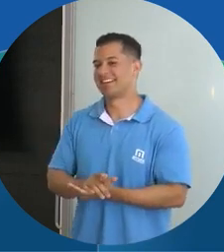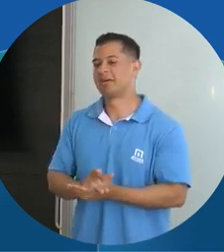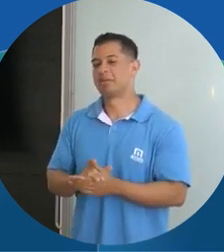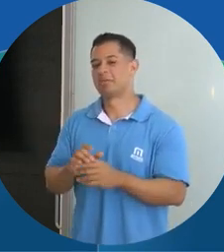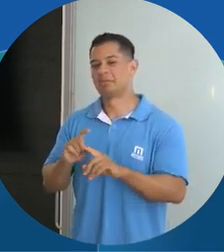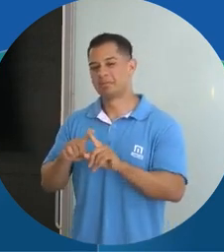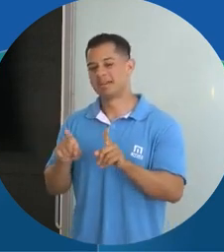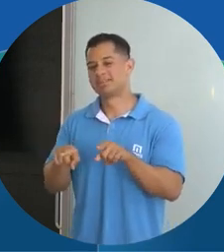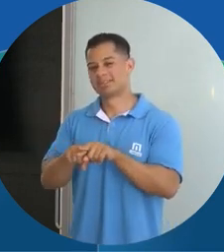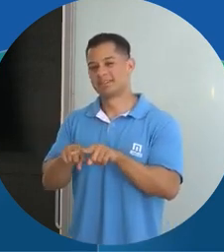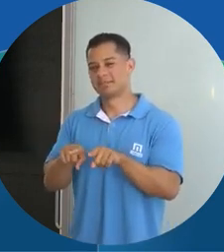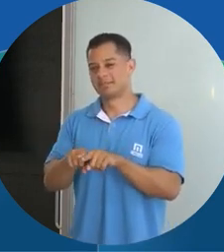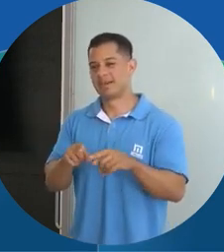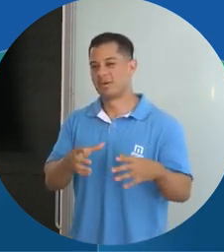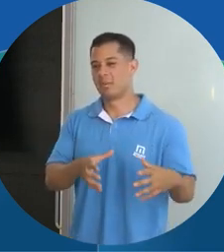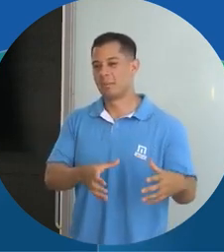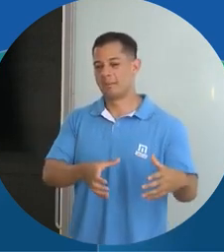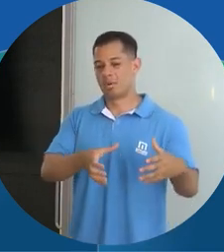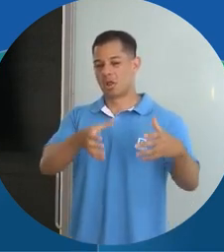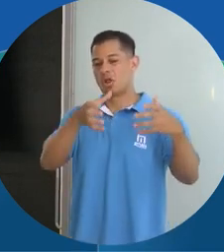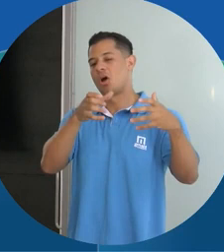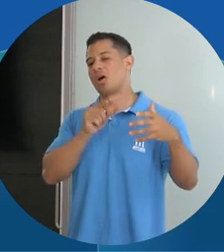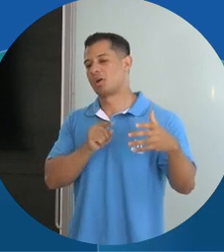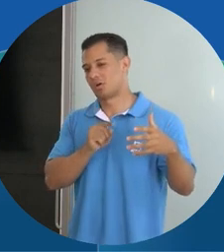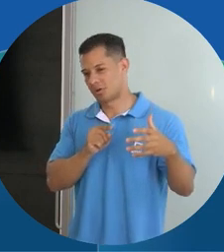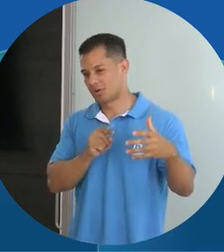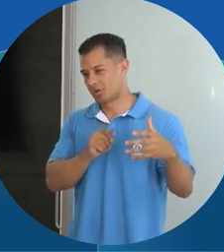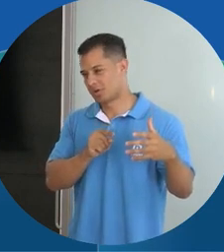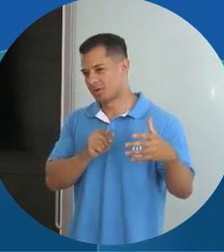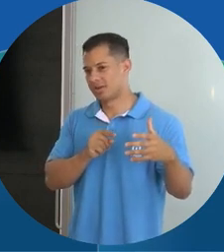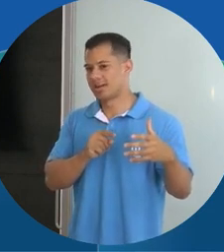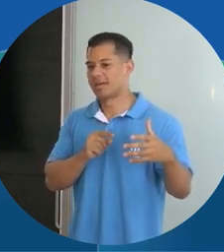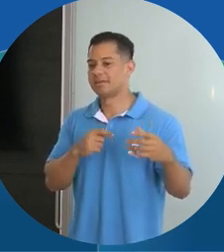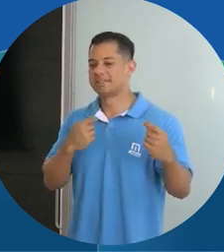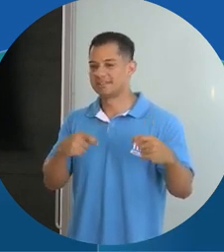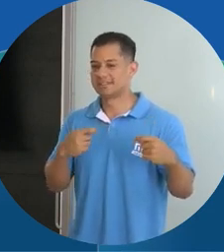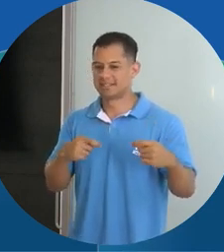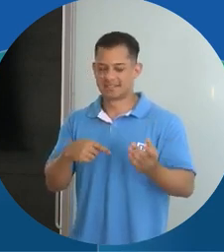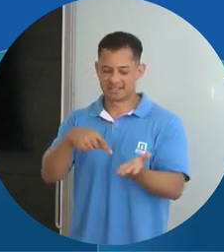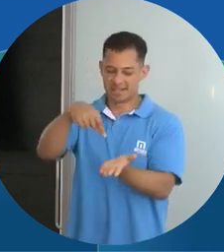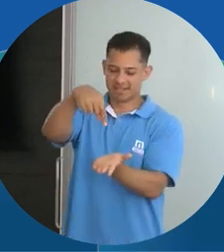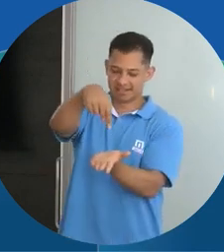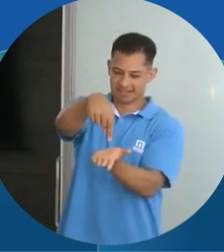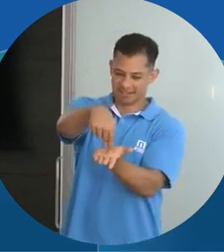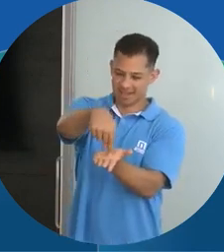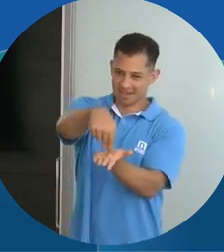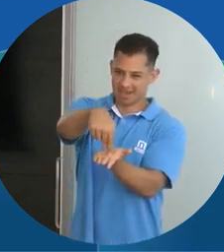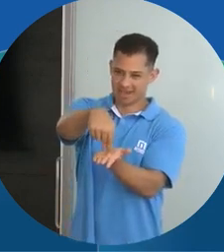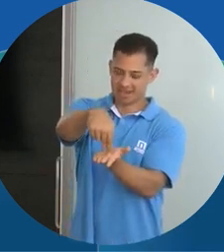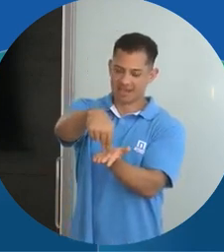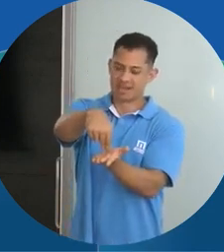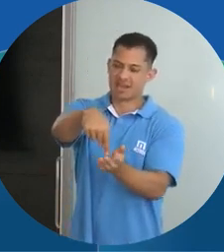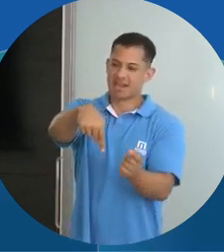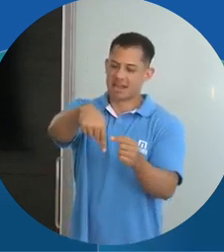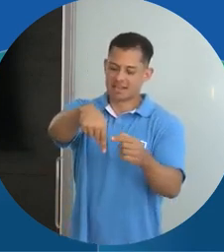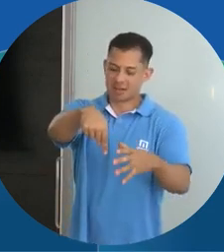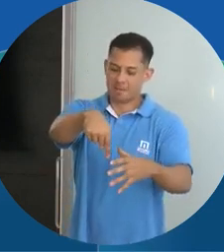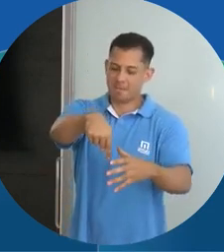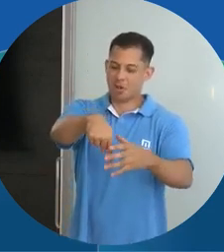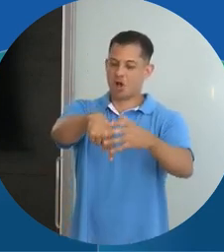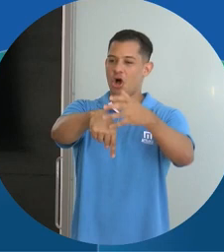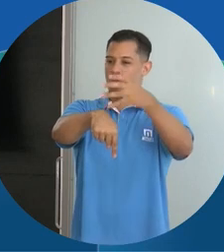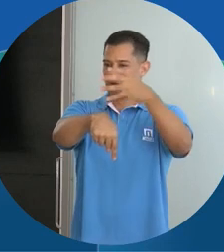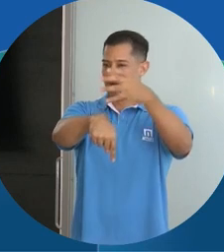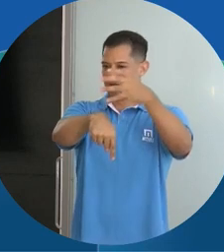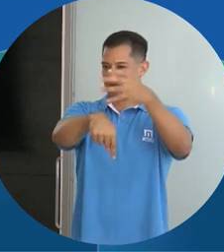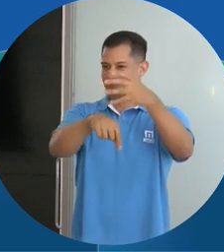bloco em si, em que a gente tem que posicionar as estacas dentro do bloco. Então, nesse caso, o bloco foi mandatório, a